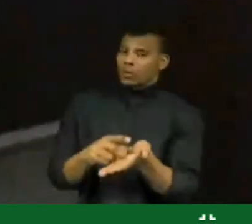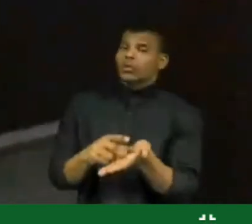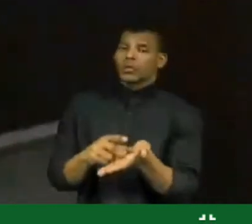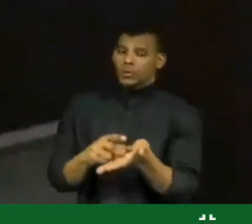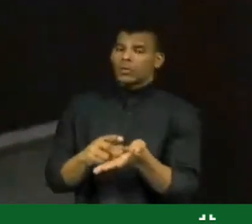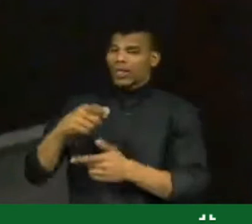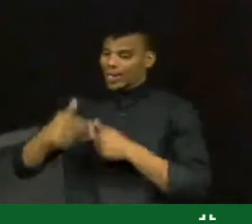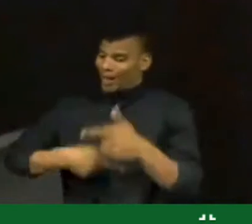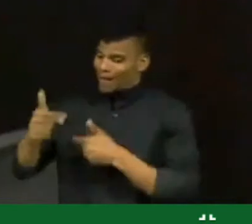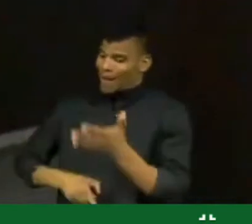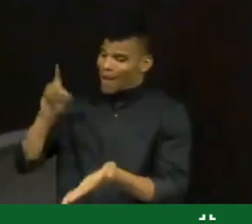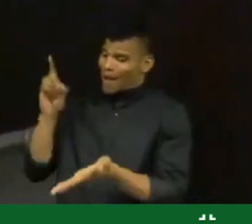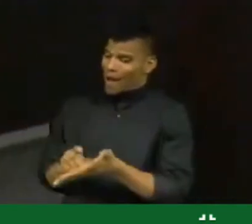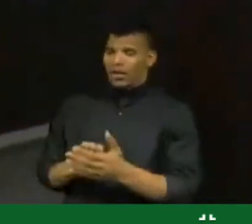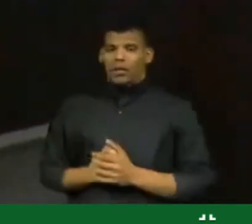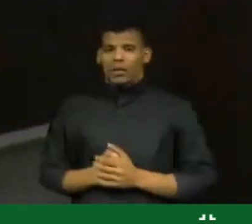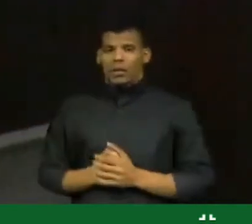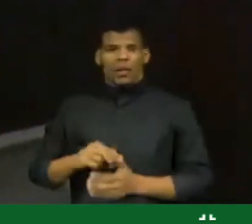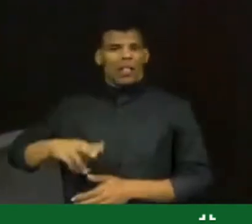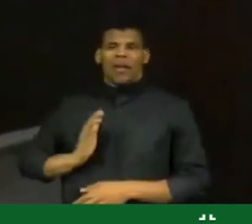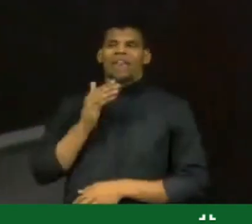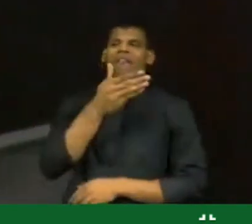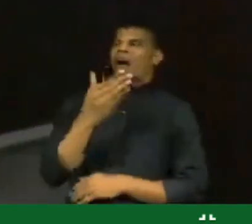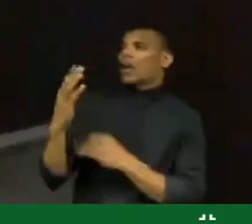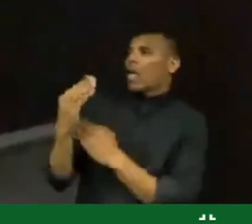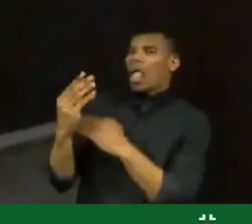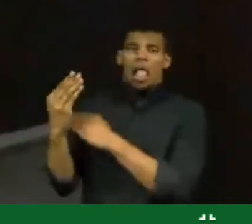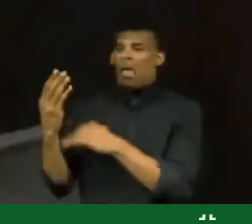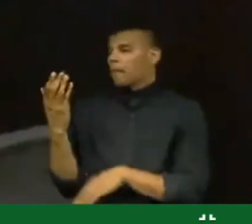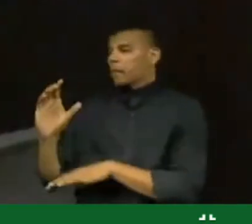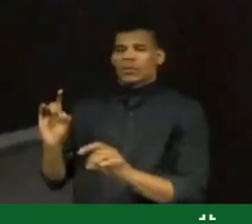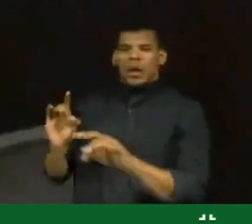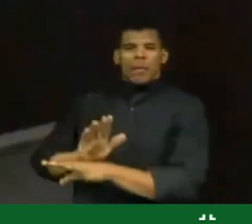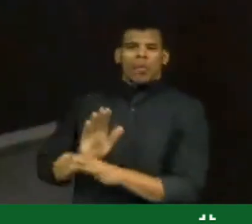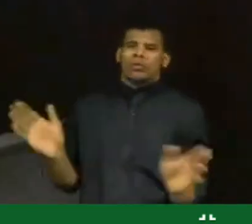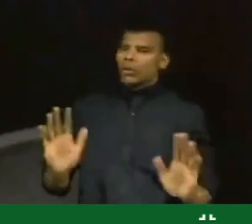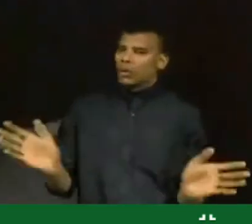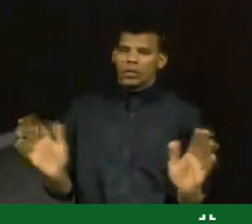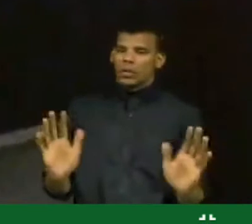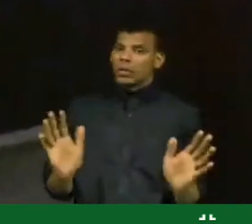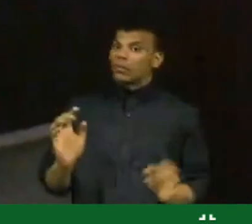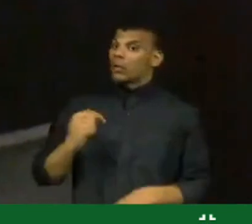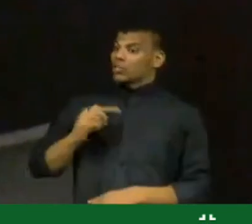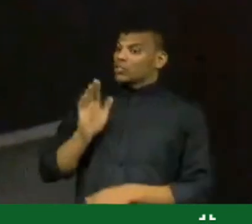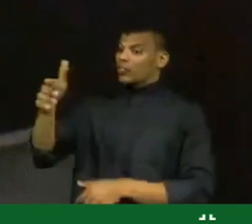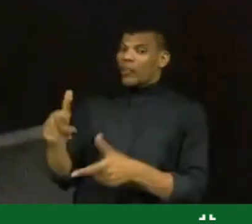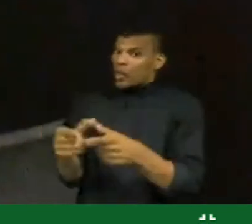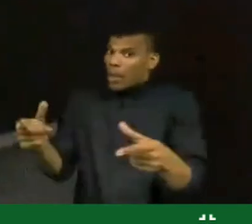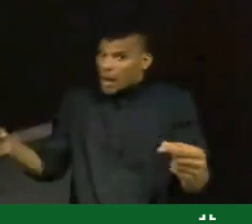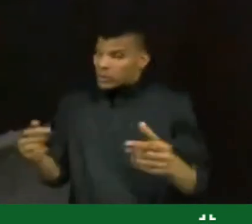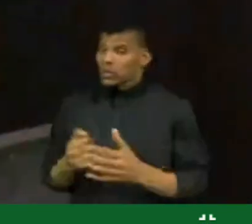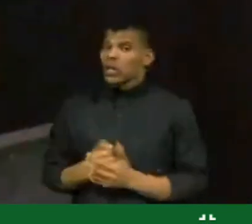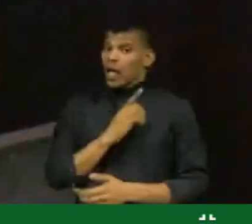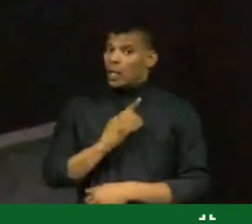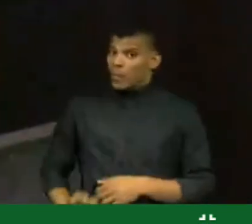públicos de trabalho, de compromisso com o povo de Caucaia. Nós estivemos ali batendo a porta de